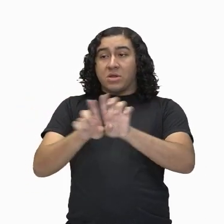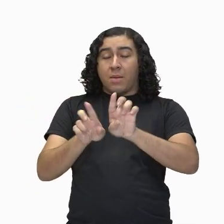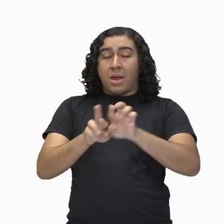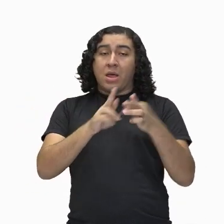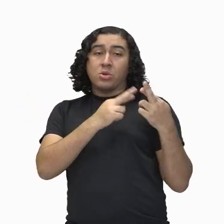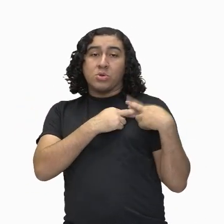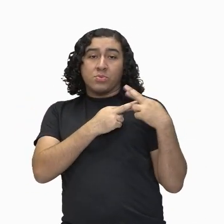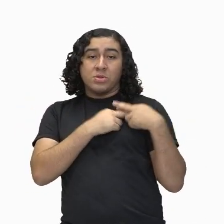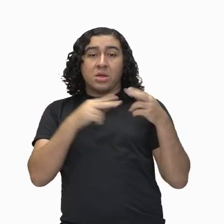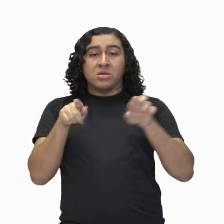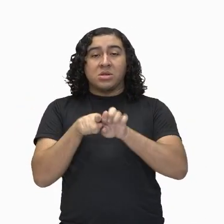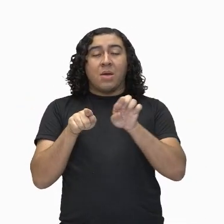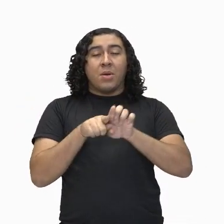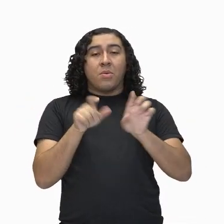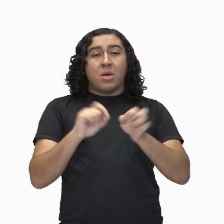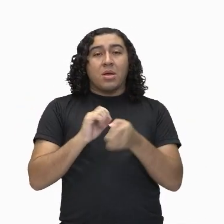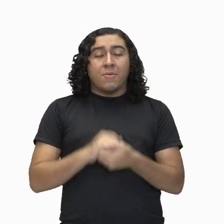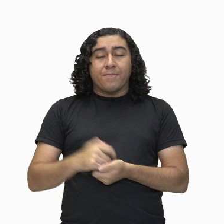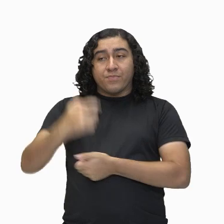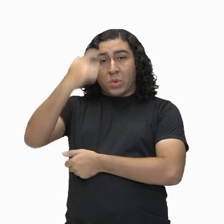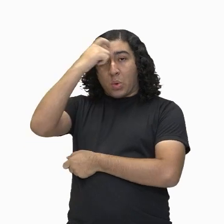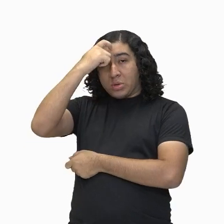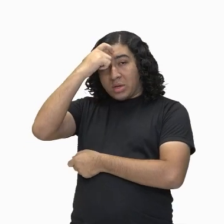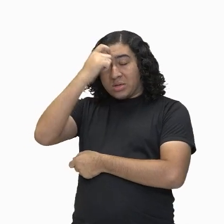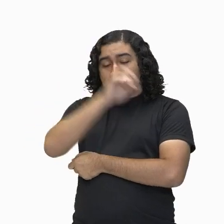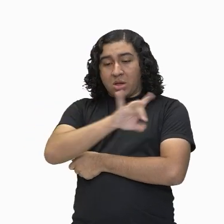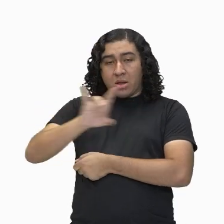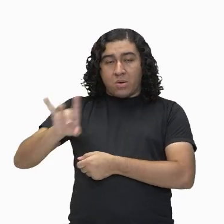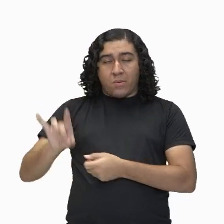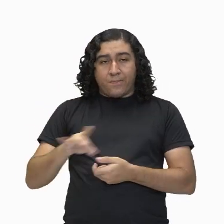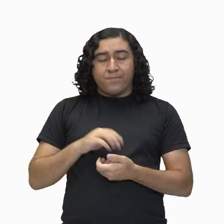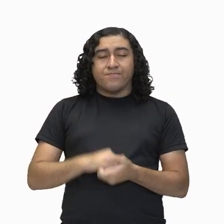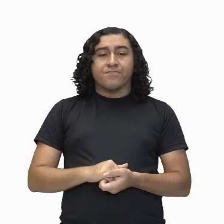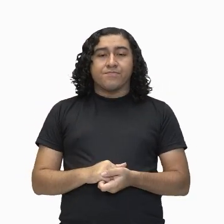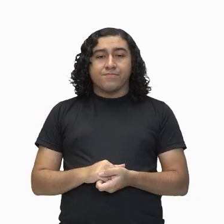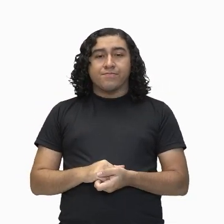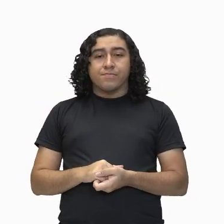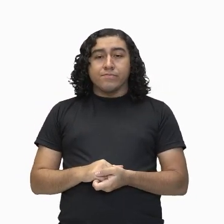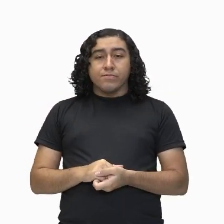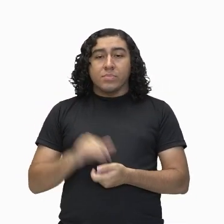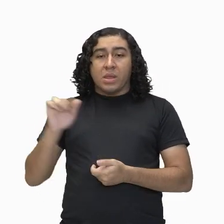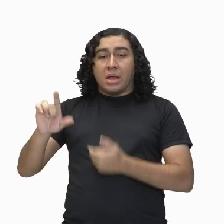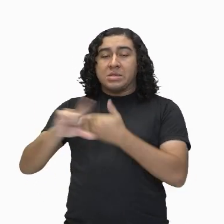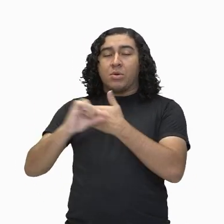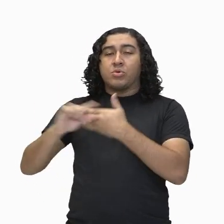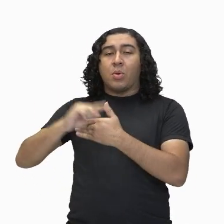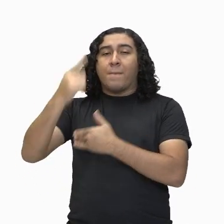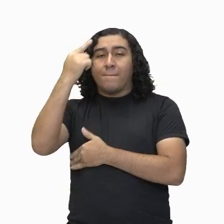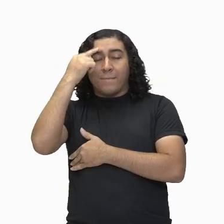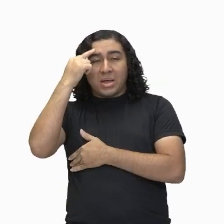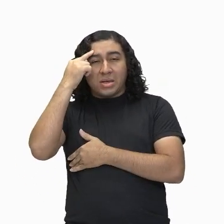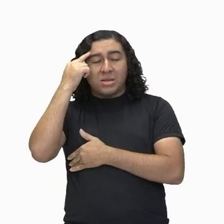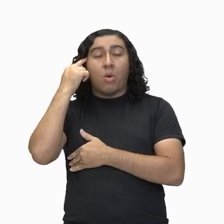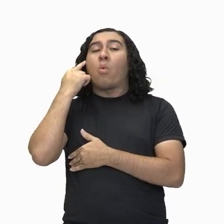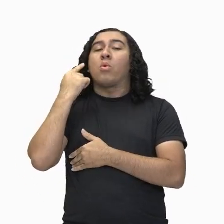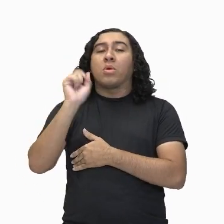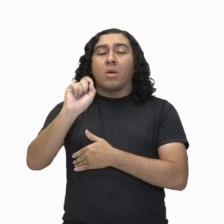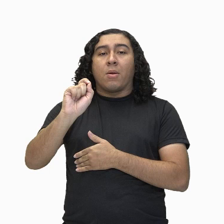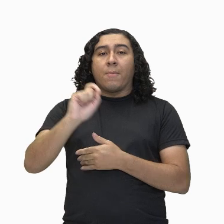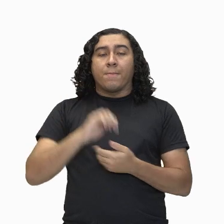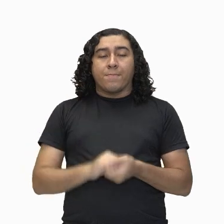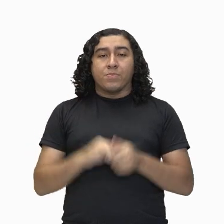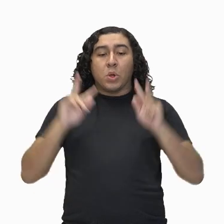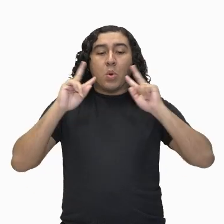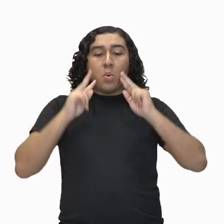a subjetividade do ser humano. Sartre, ele considera cada homem como um